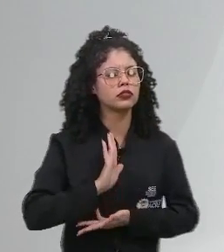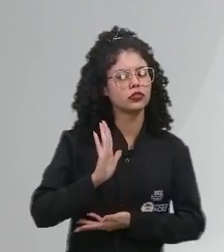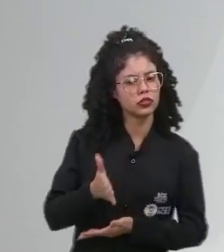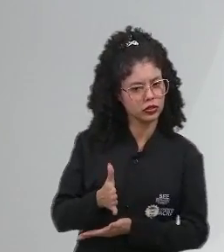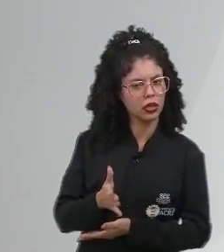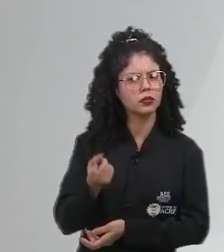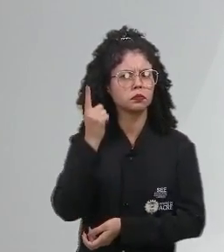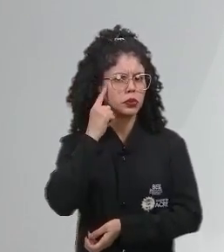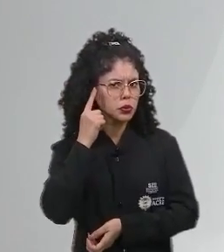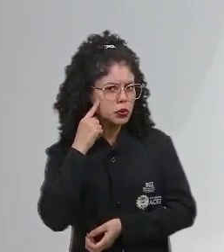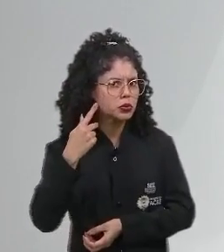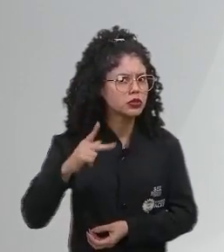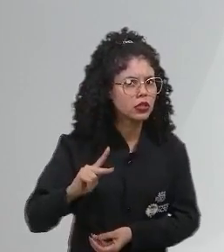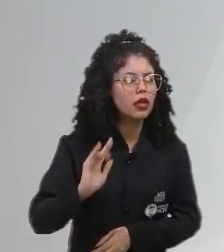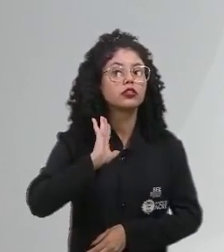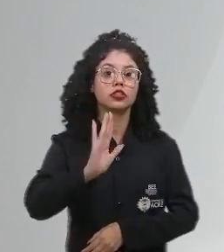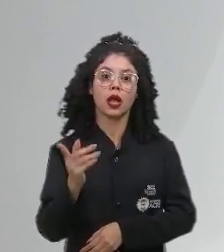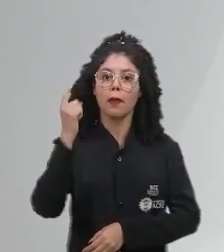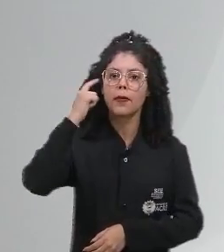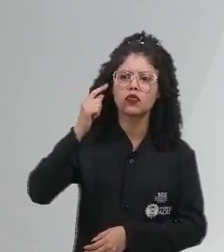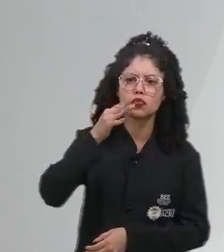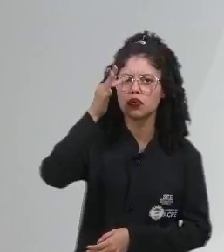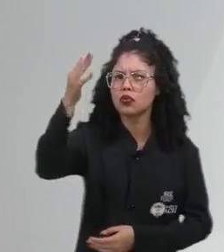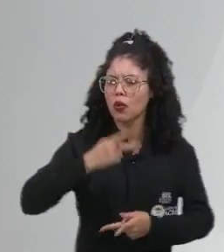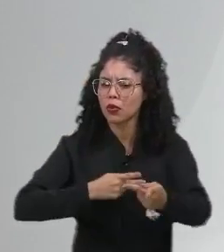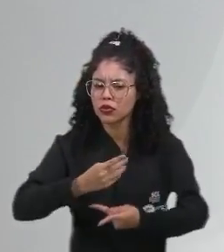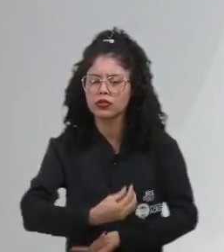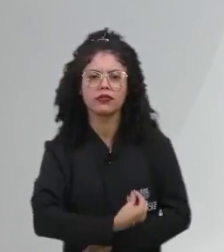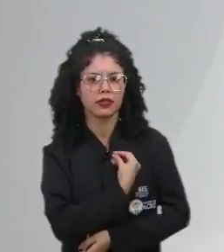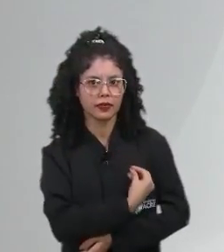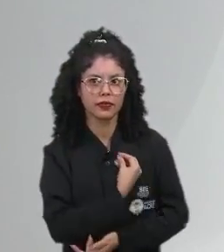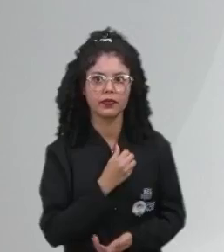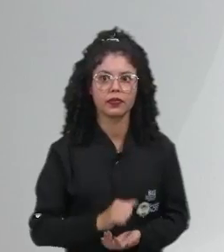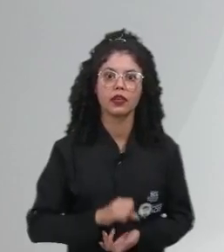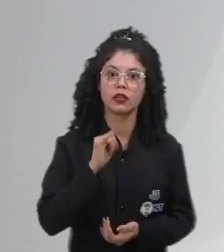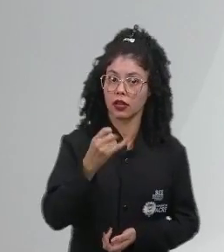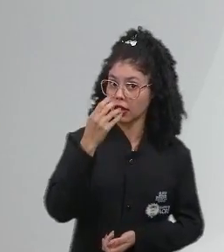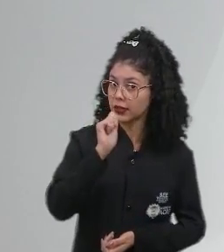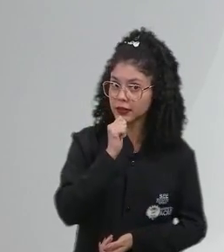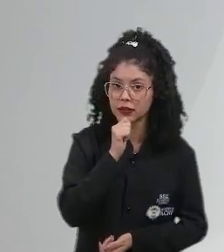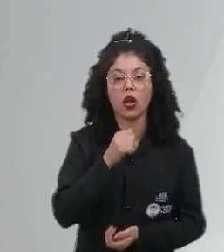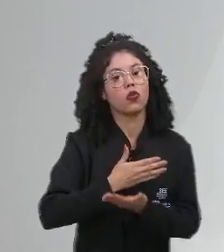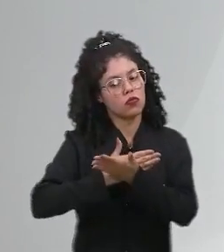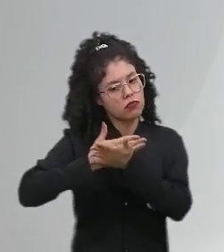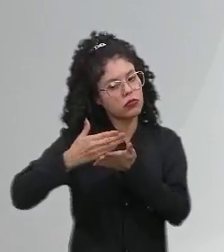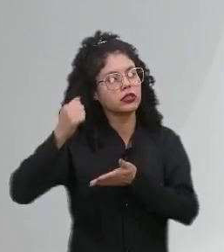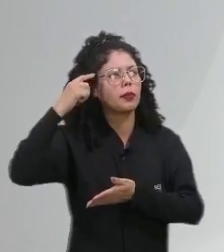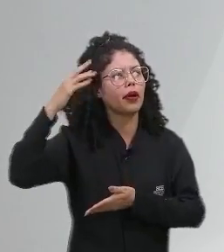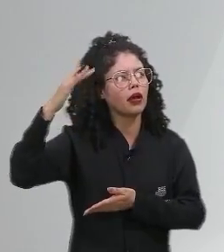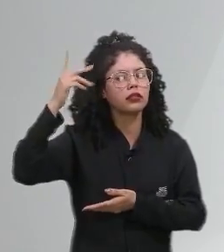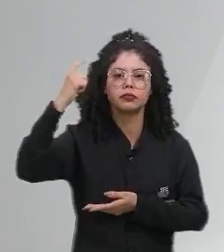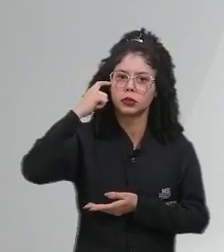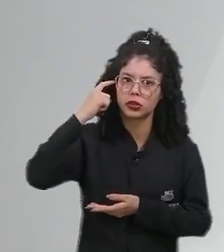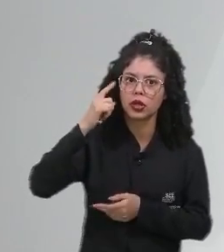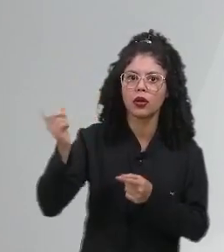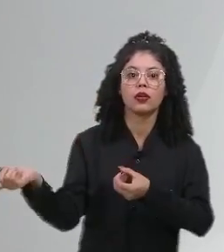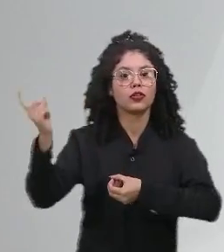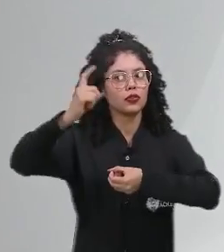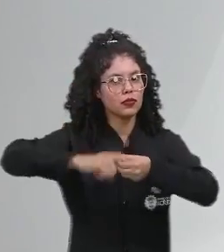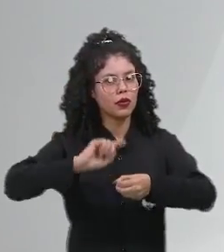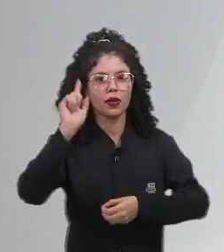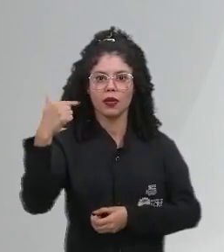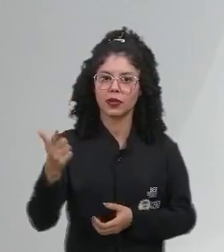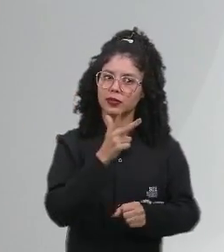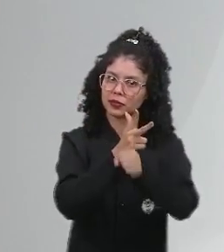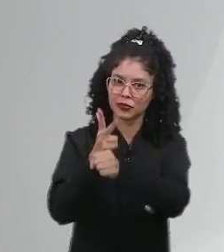formulou seu já está pensando no seu projeto de vida se não está pensando começa a refletir sobre isso galera a gente volta com a